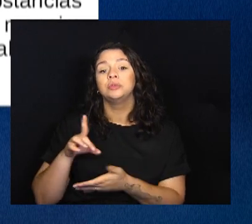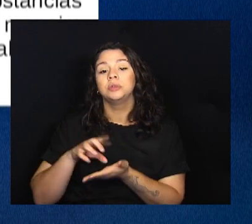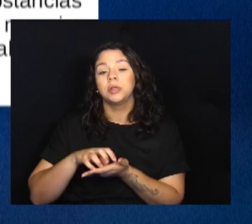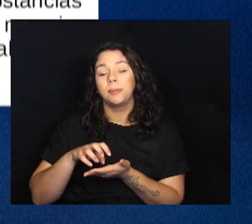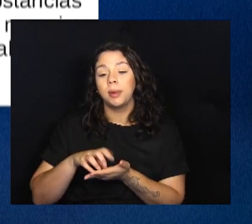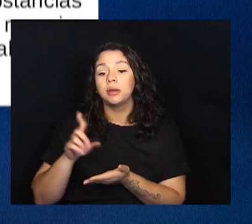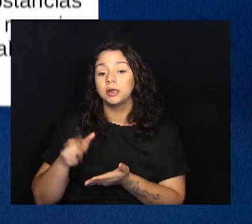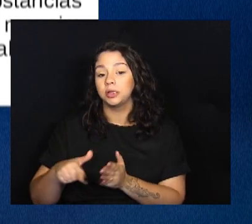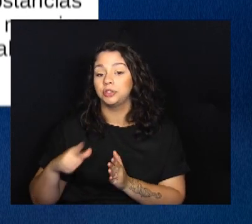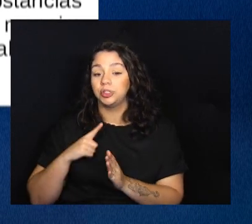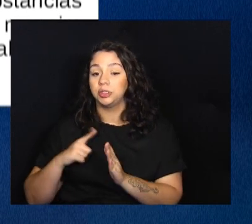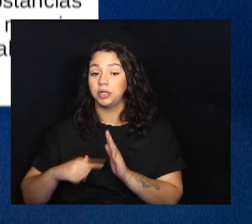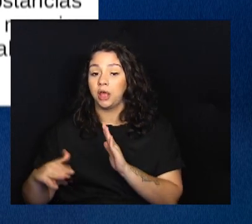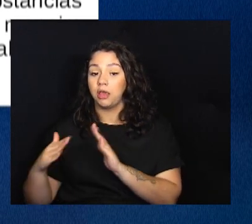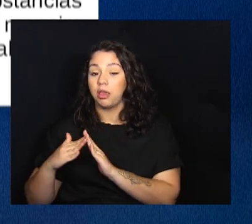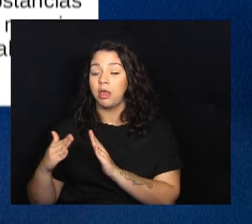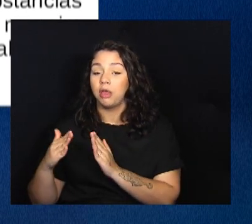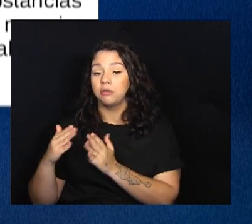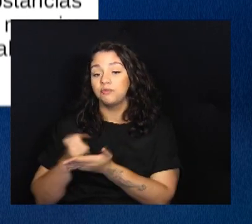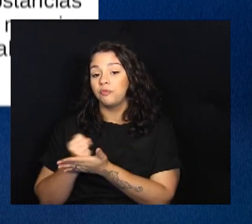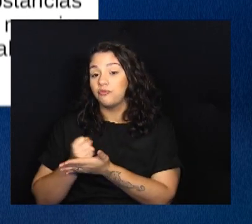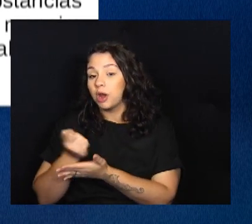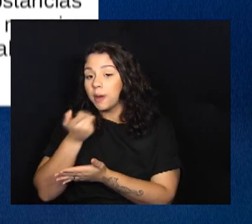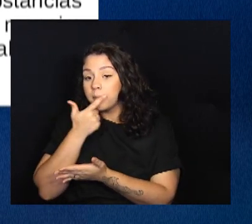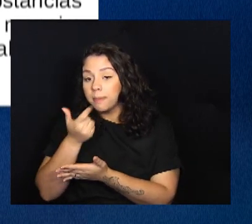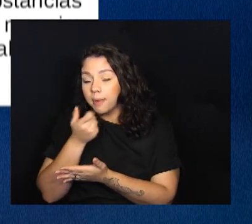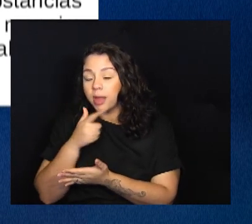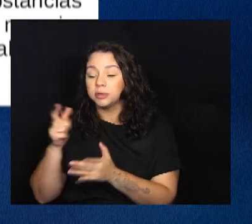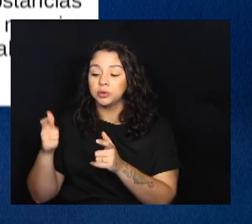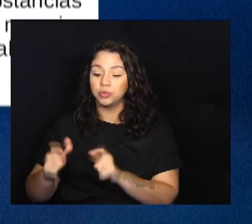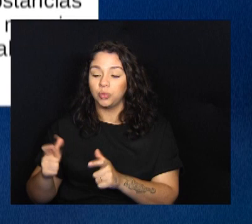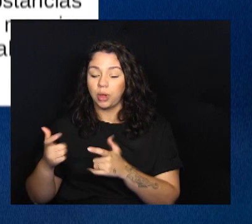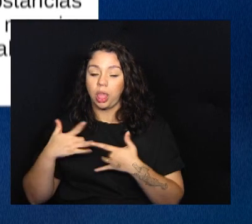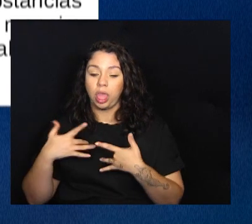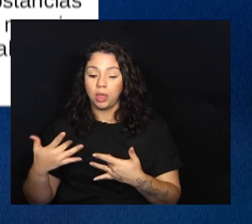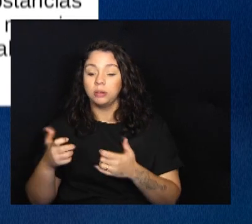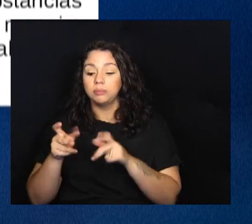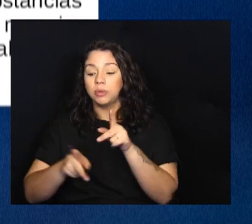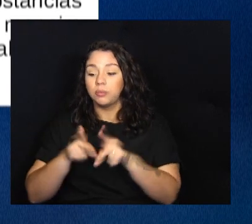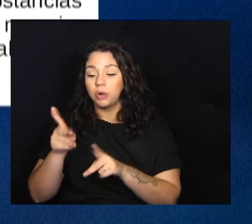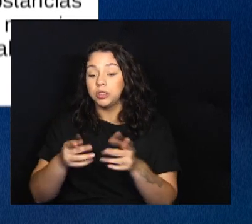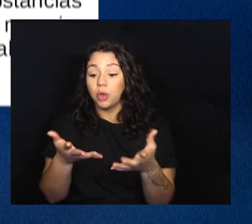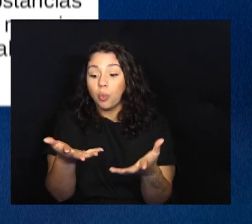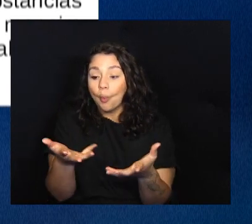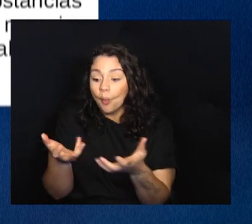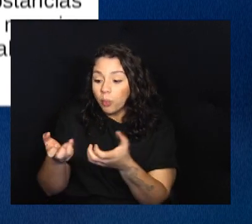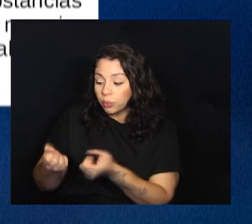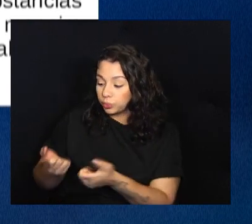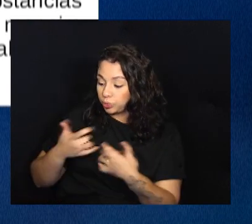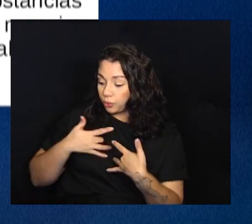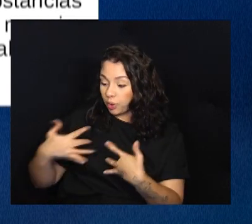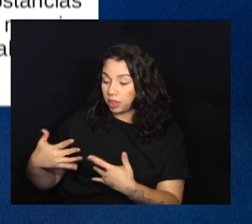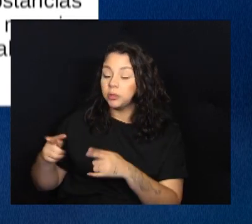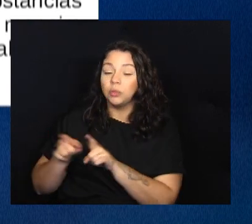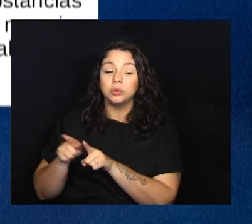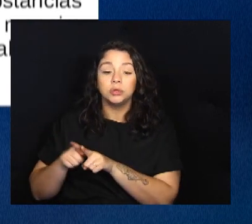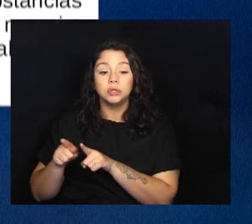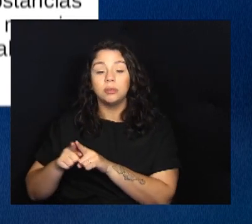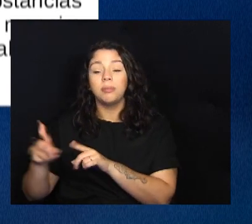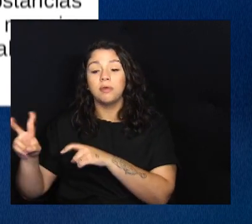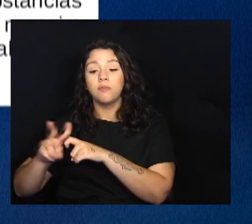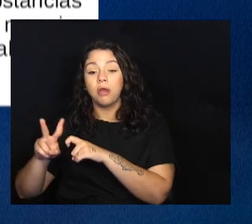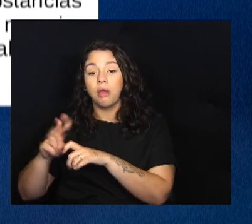em suas instalações, recebendo as doações feitas pela população, por clínicas profissionais